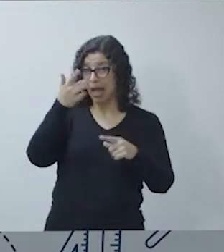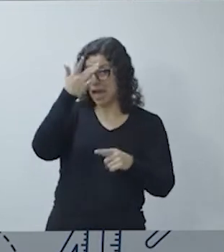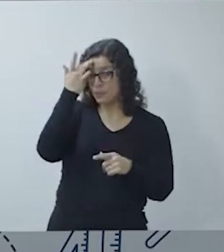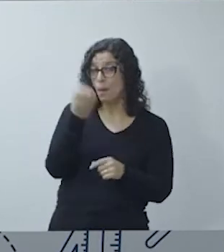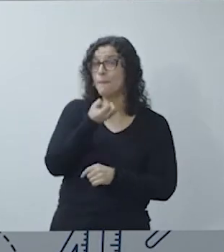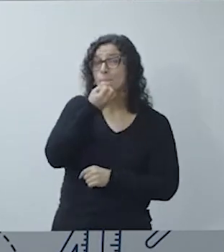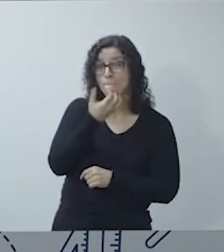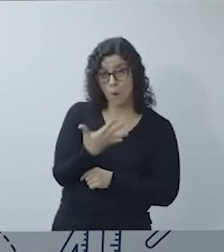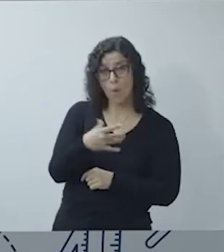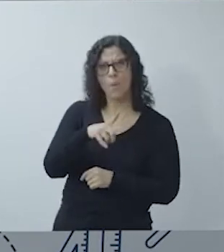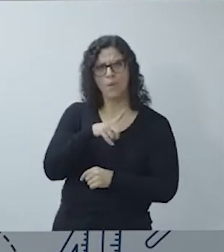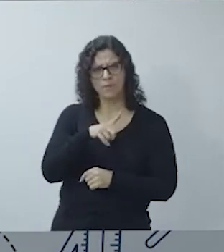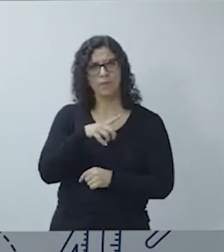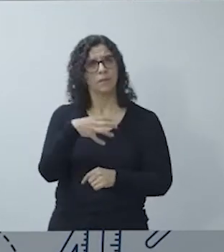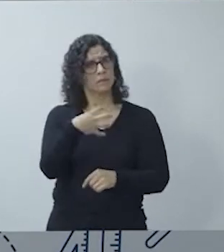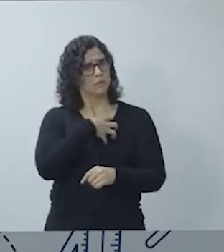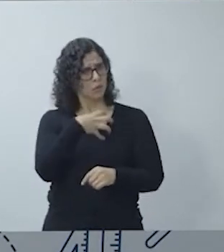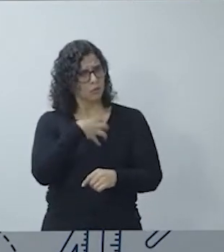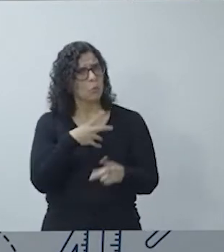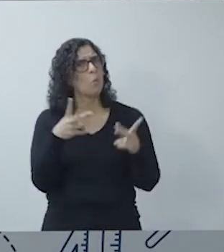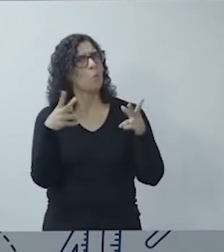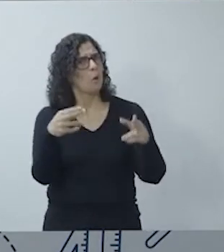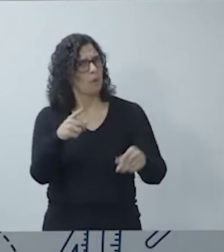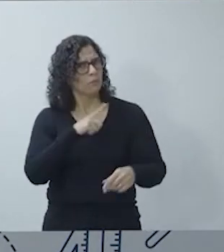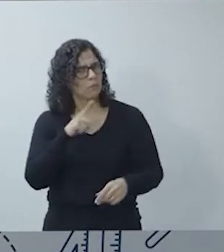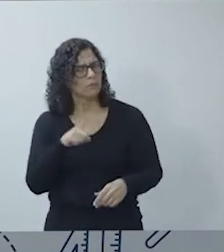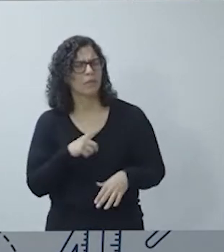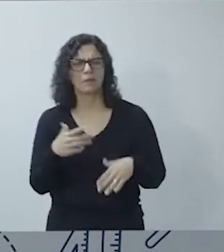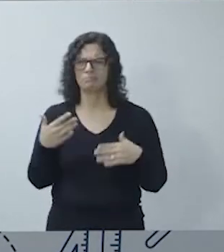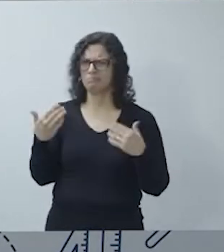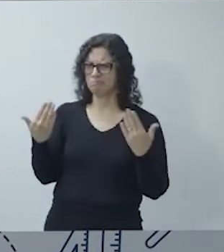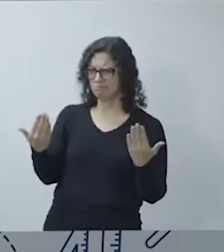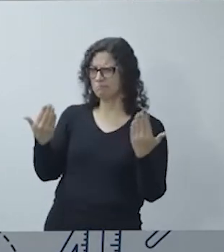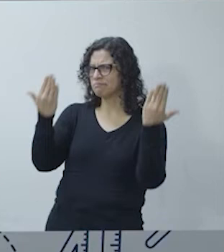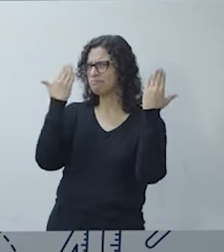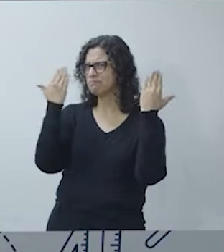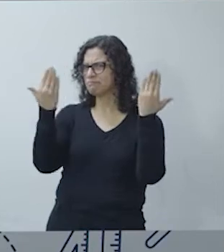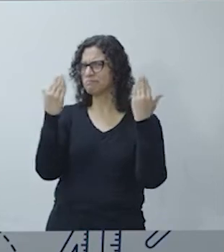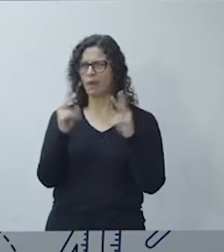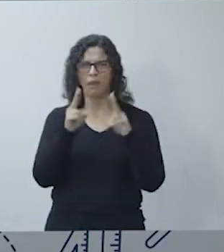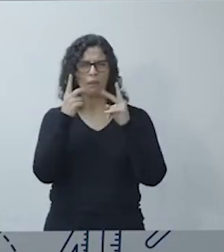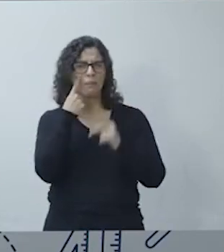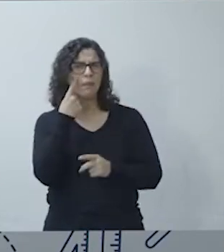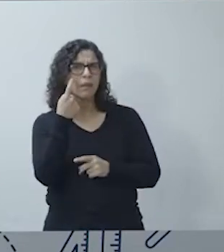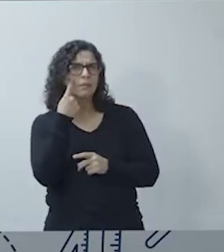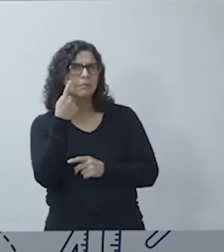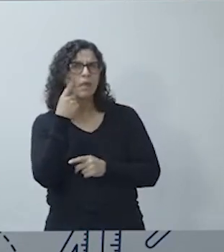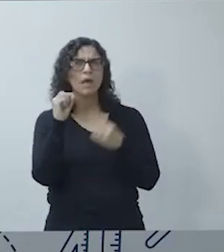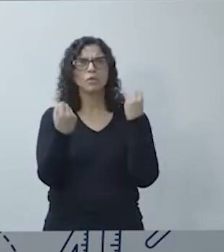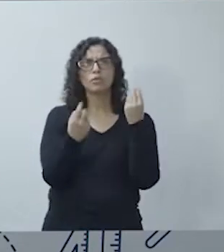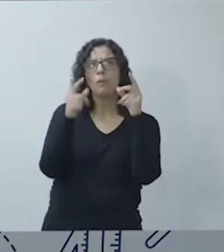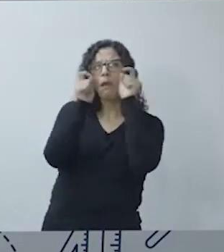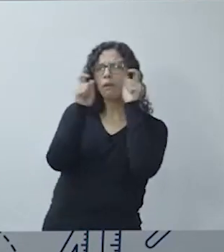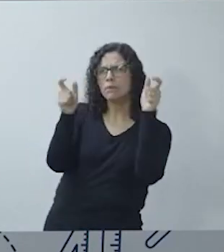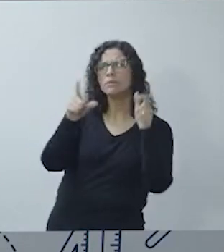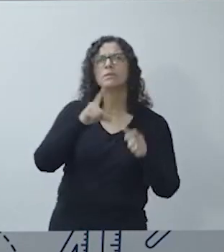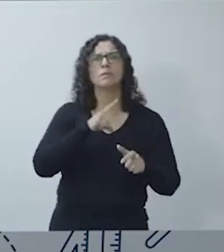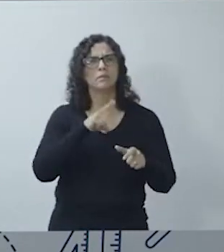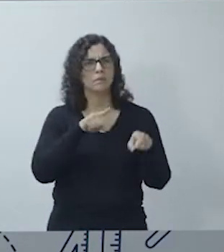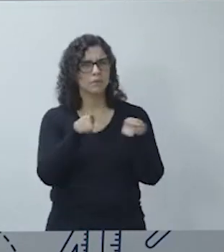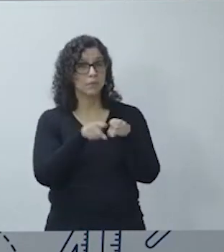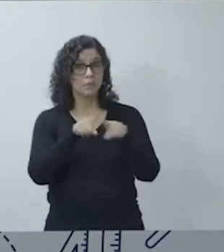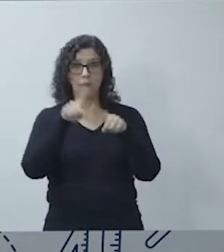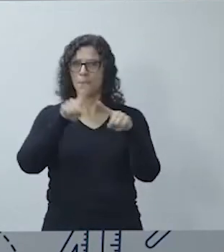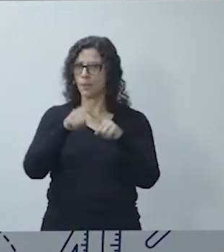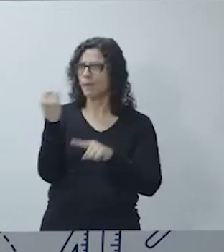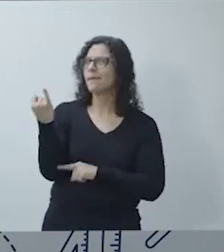tão boas que tinham até sentimentos. Interessante a gente pensar, prestar bastante atenção nisso, porque